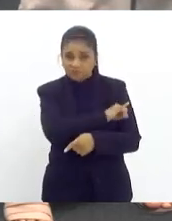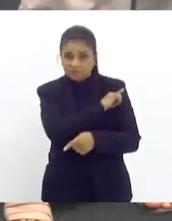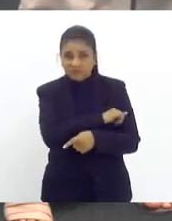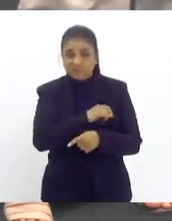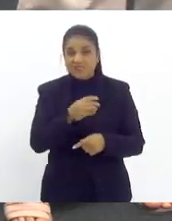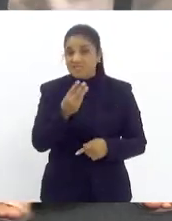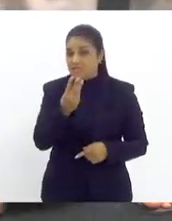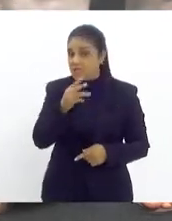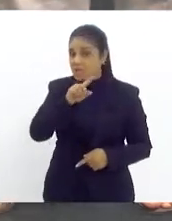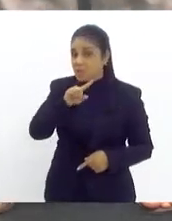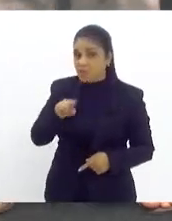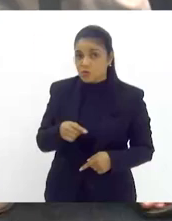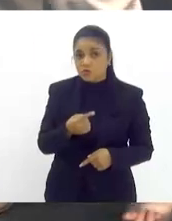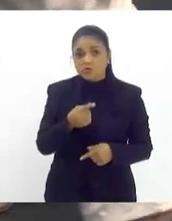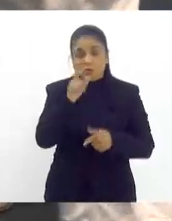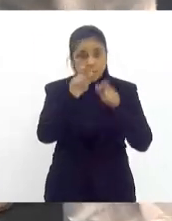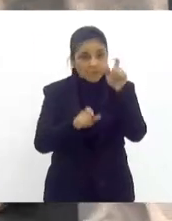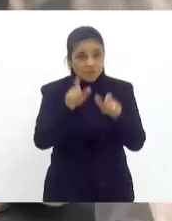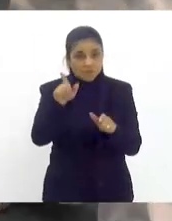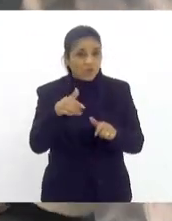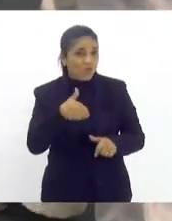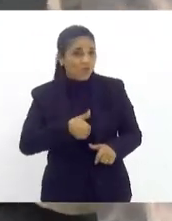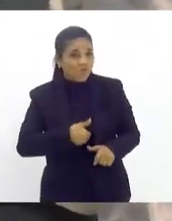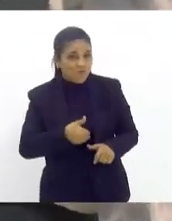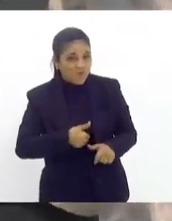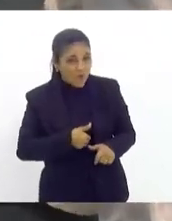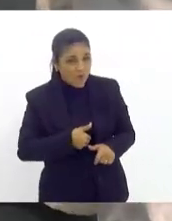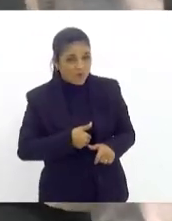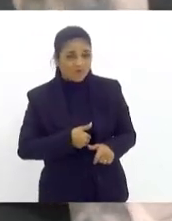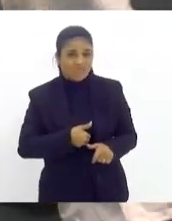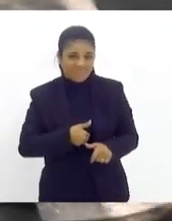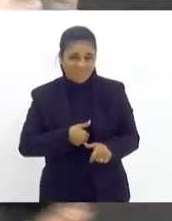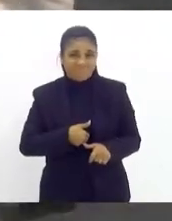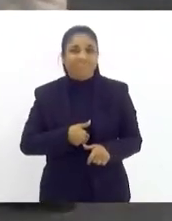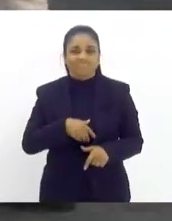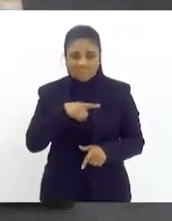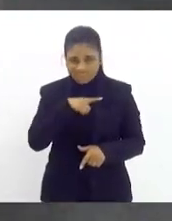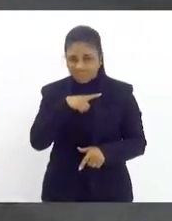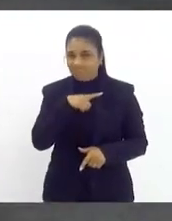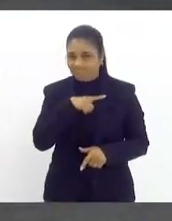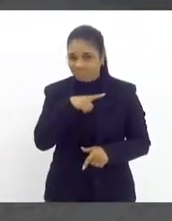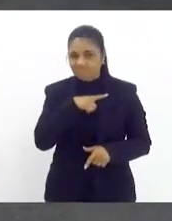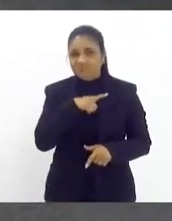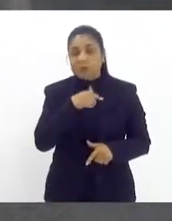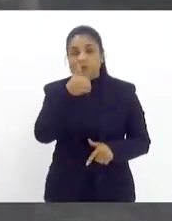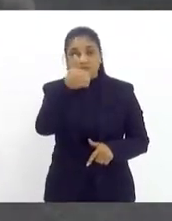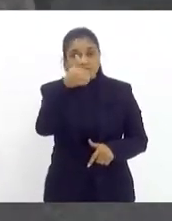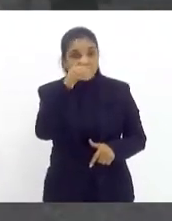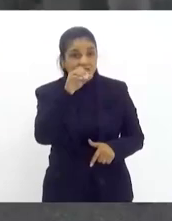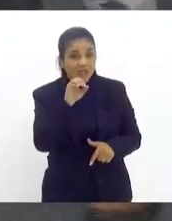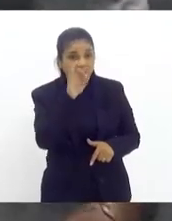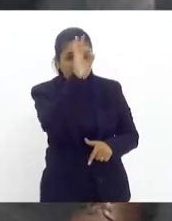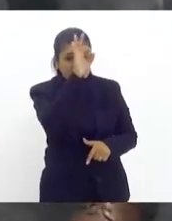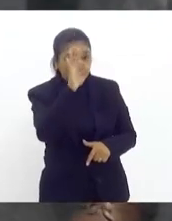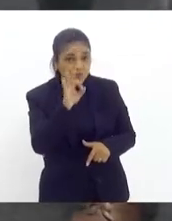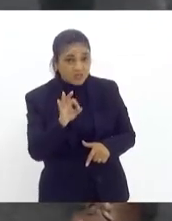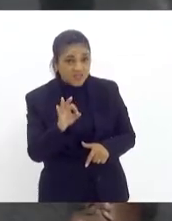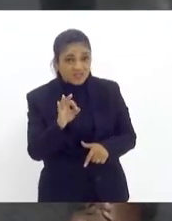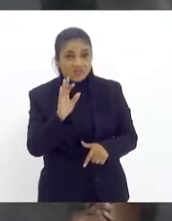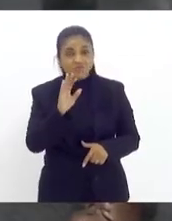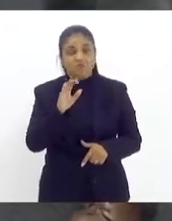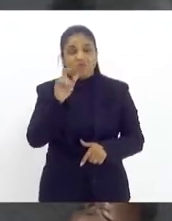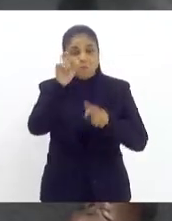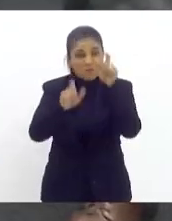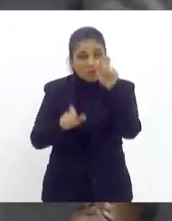passando fome e insegurança alimentar e a gente sabe que desde que isso representa 10% dos Famintos do Brasil